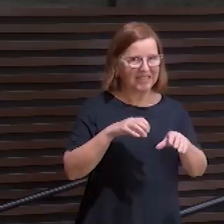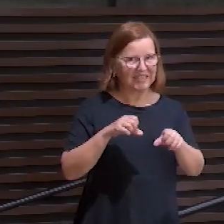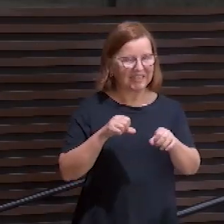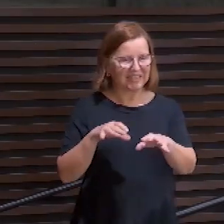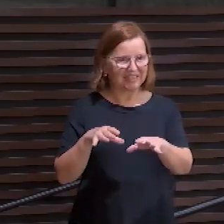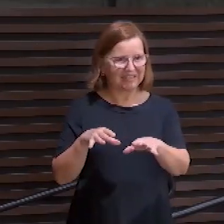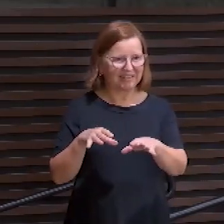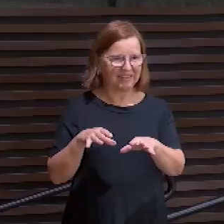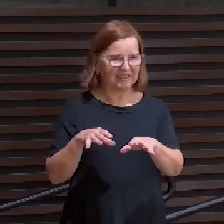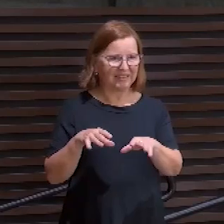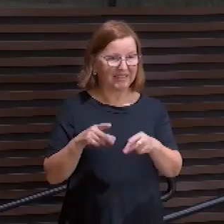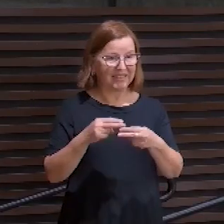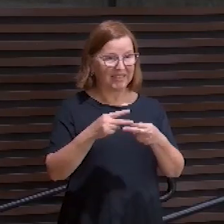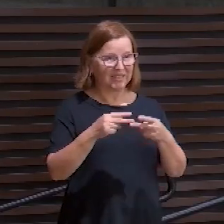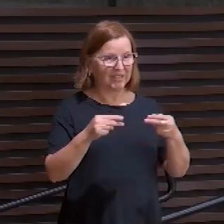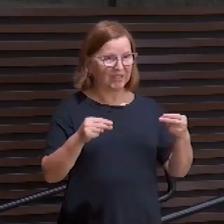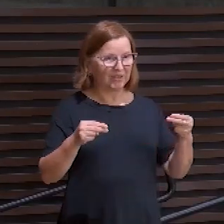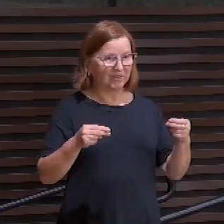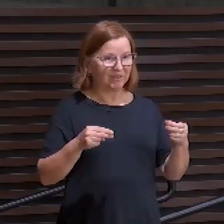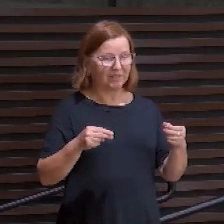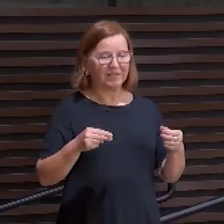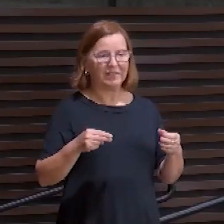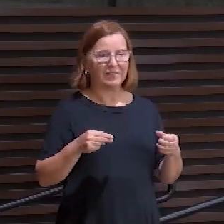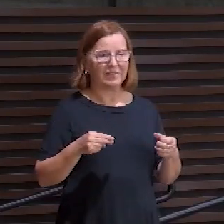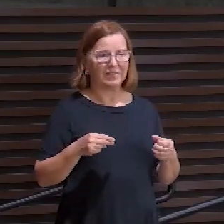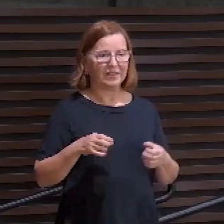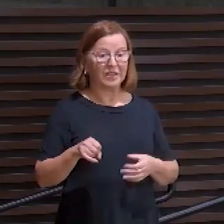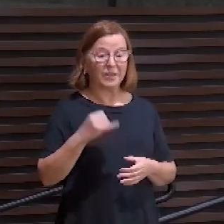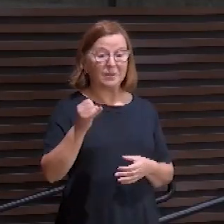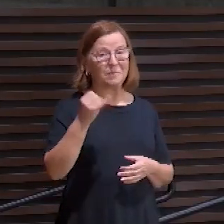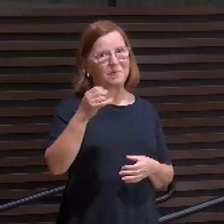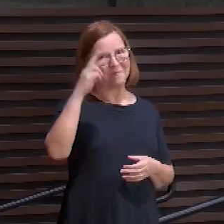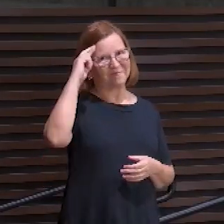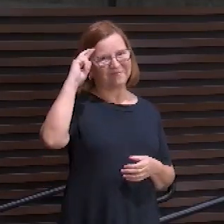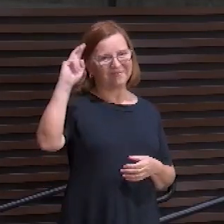ensinar as coisas fundamentais do Senhor.